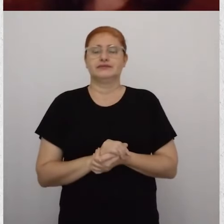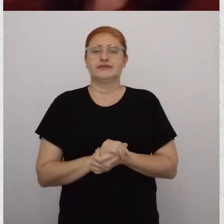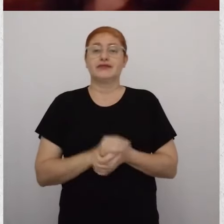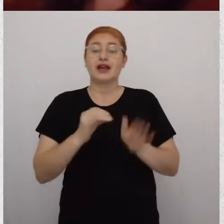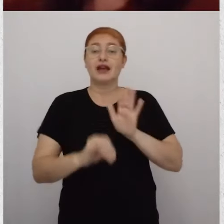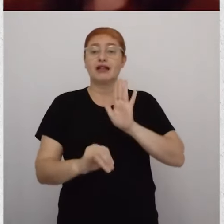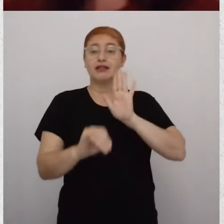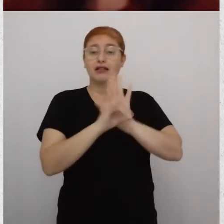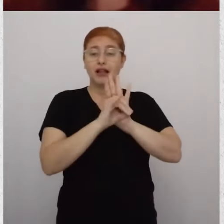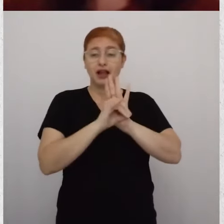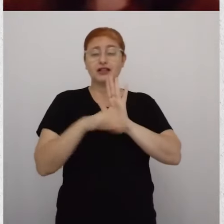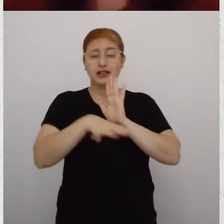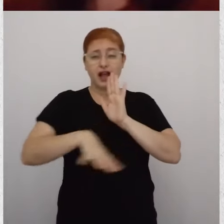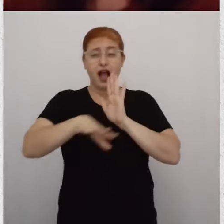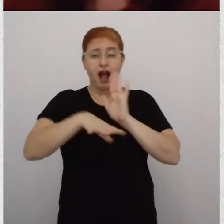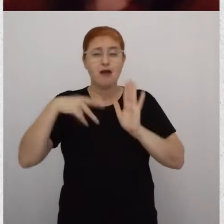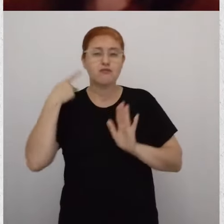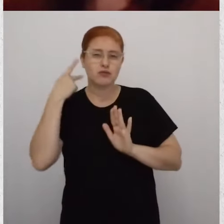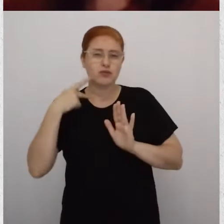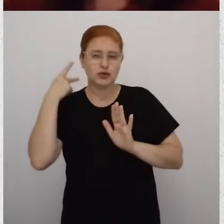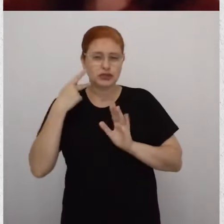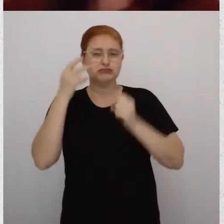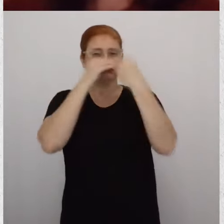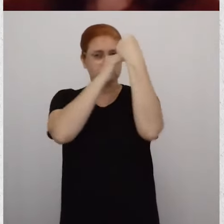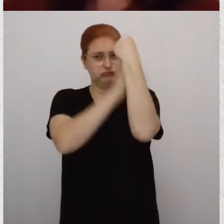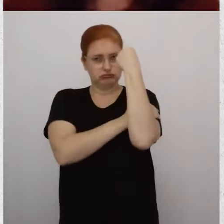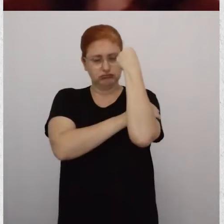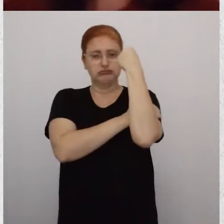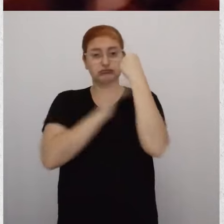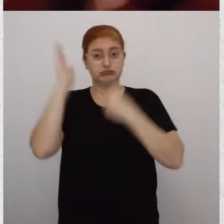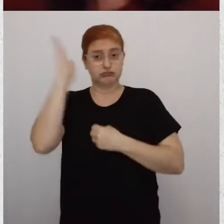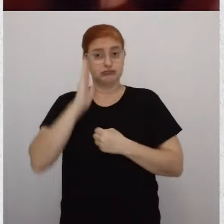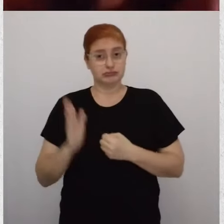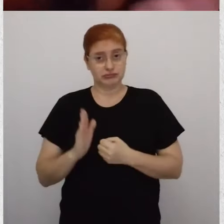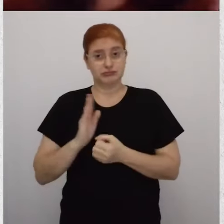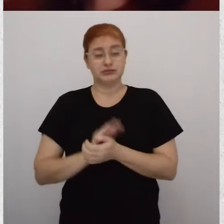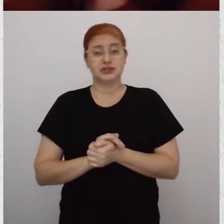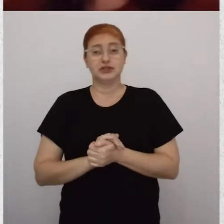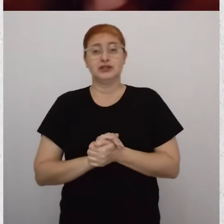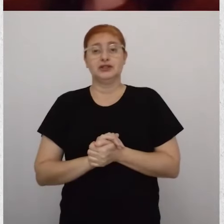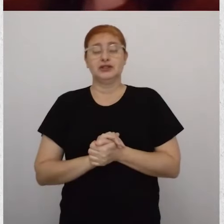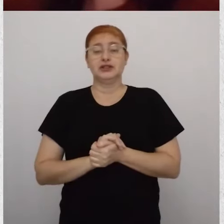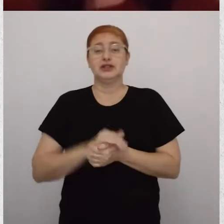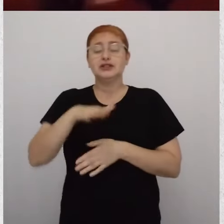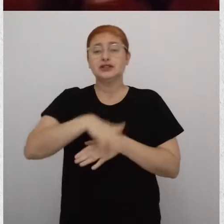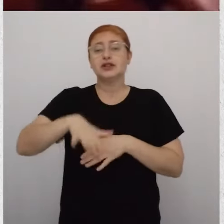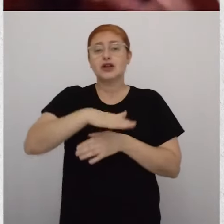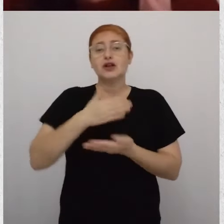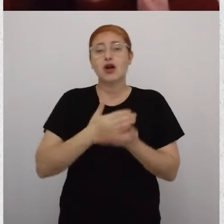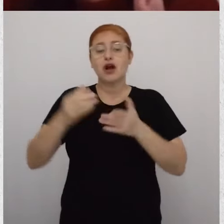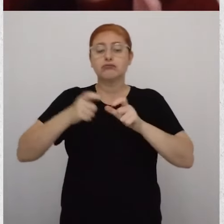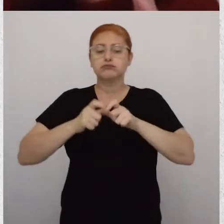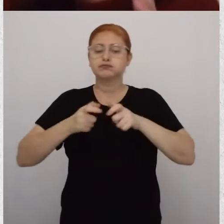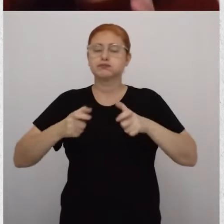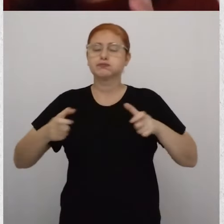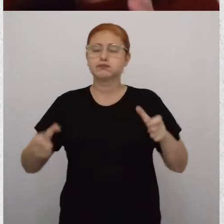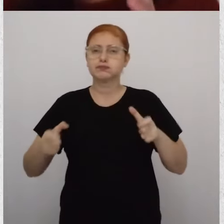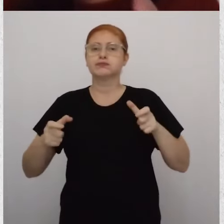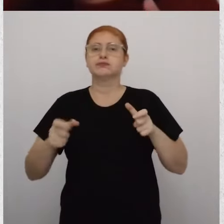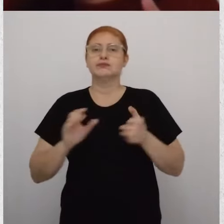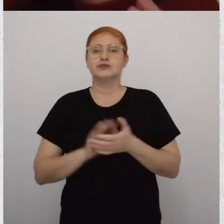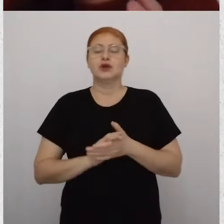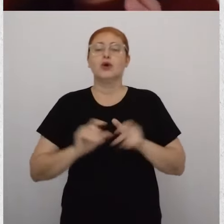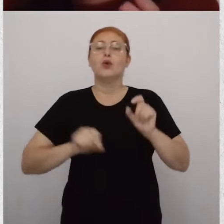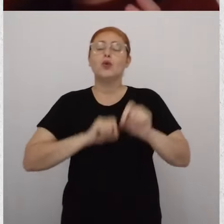essa identidade do campo político, do feminismo no Brasil, e esse campo começa a se alargar. Então, o que